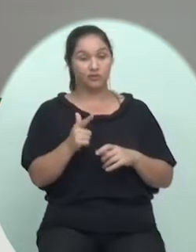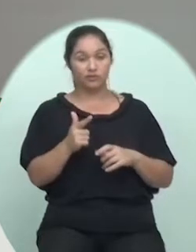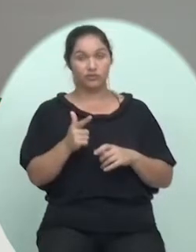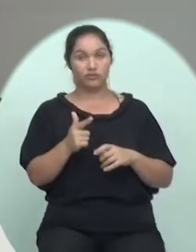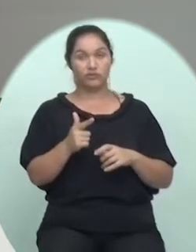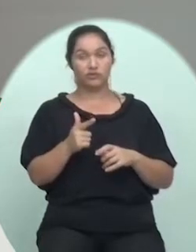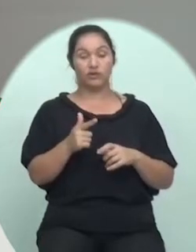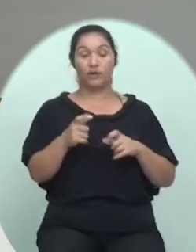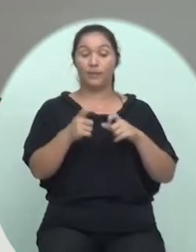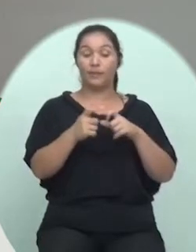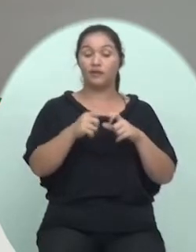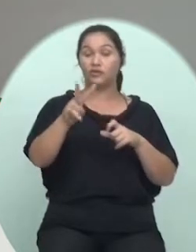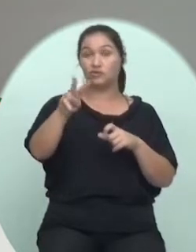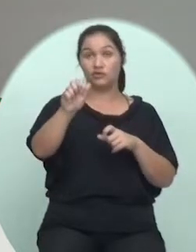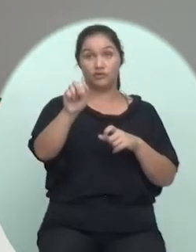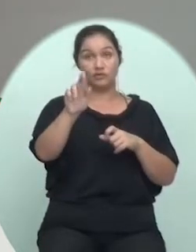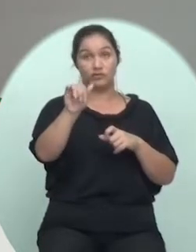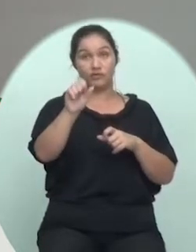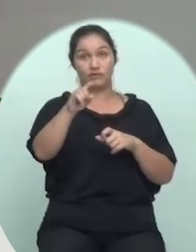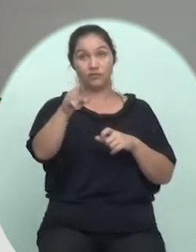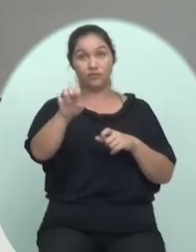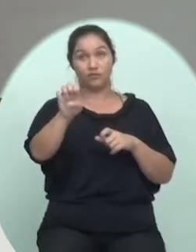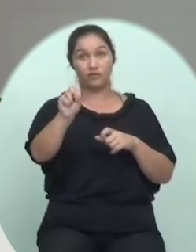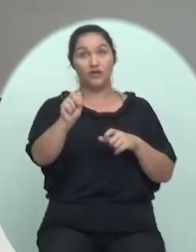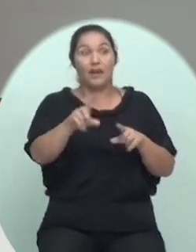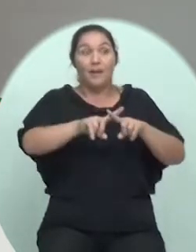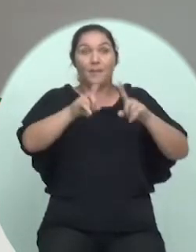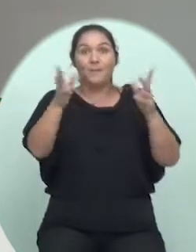varizes, na rede municipal, também foi contratado